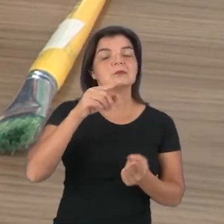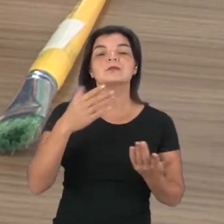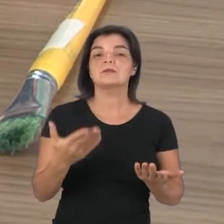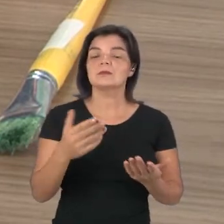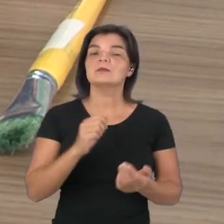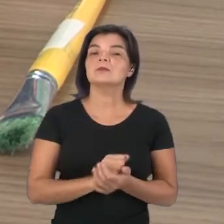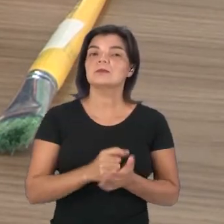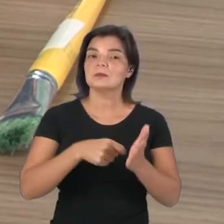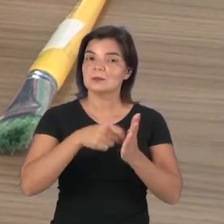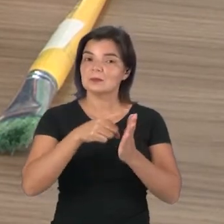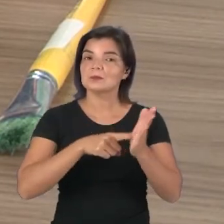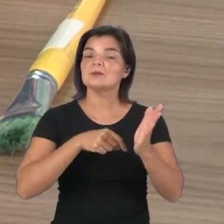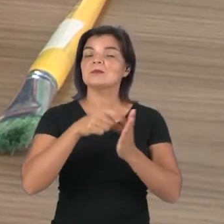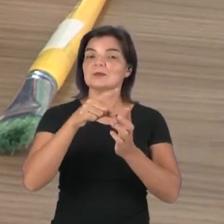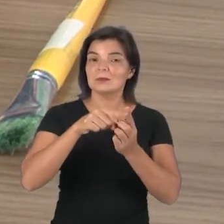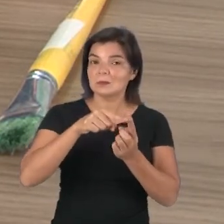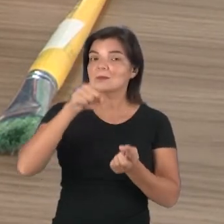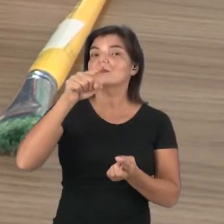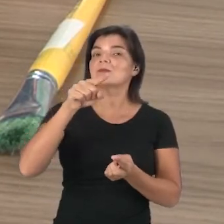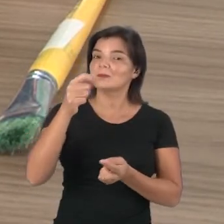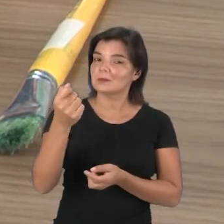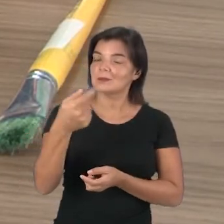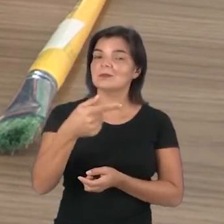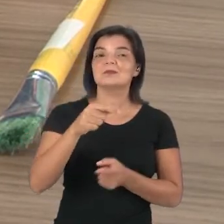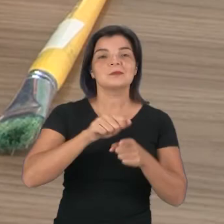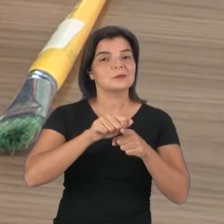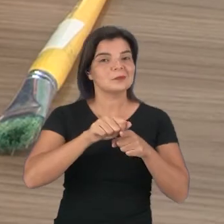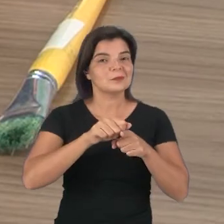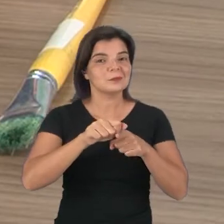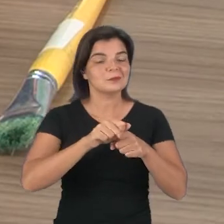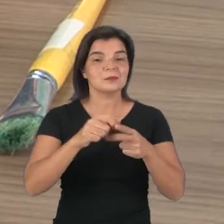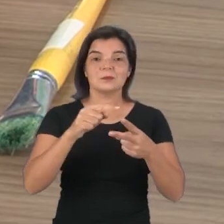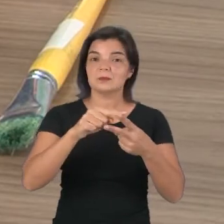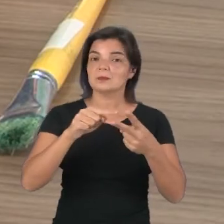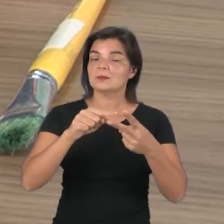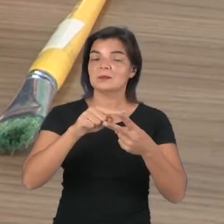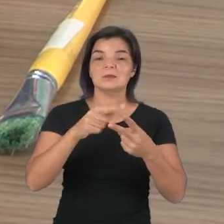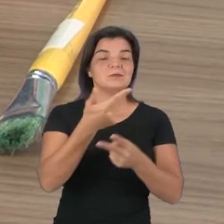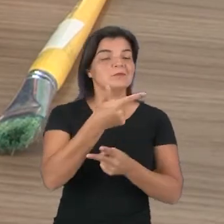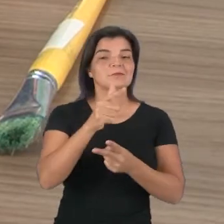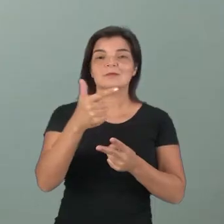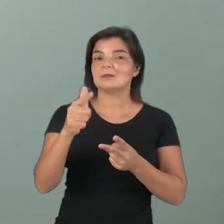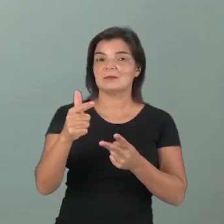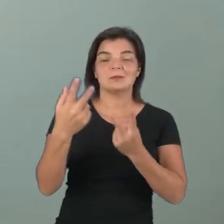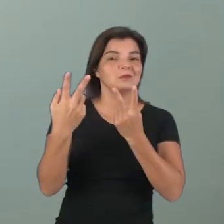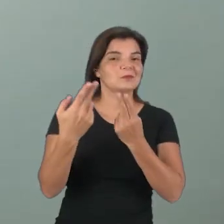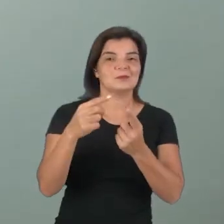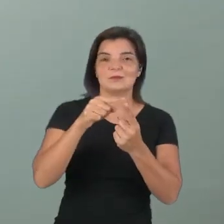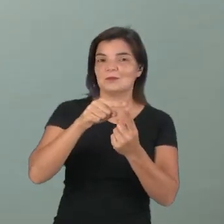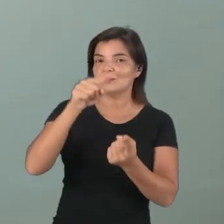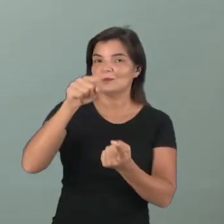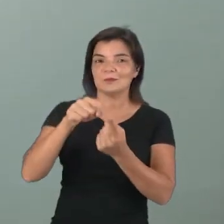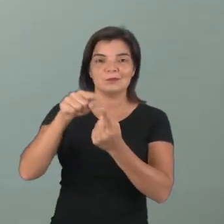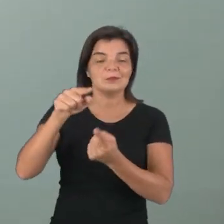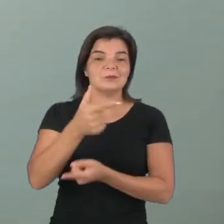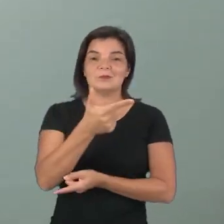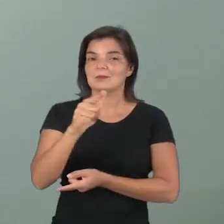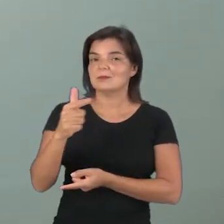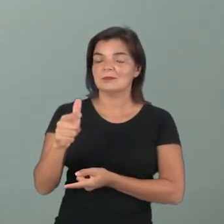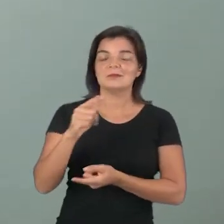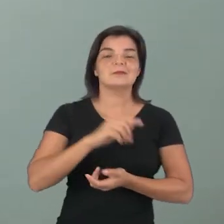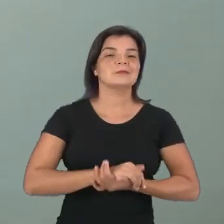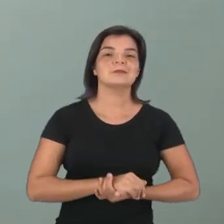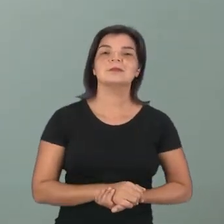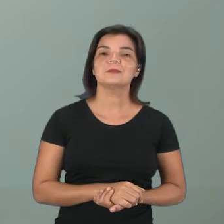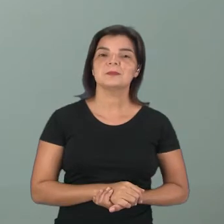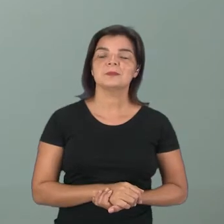o corretor, muito bem. Então, os dois não têm a mesma